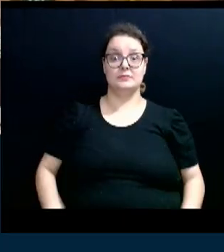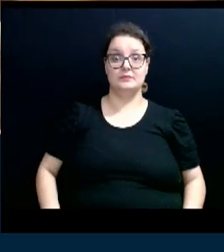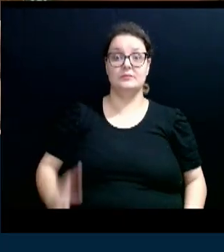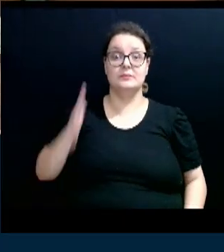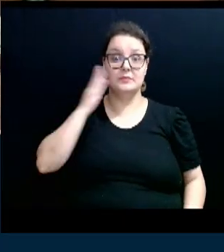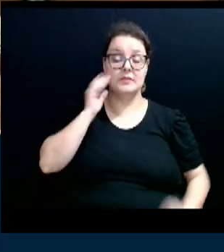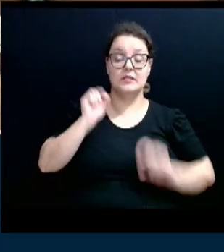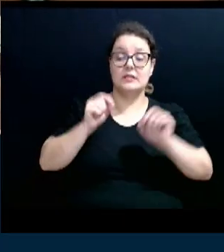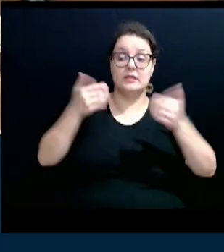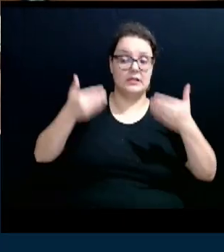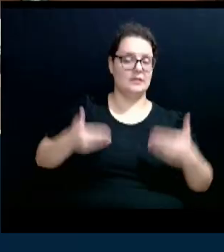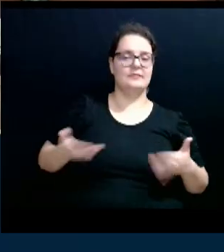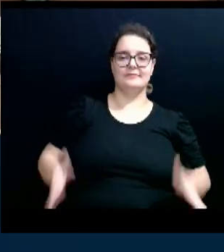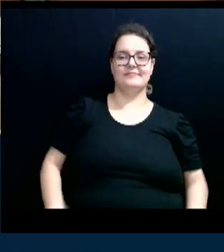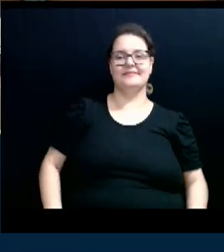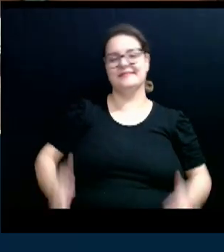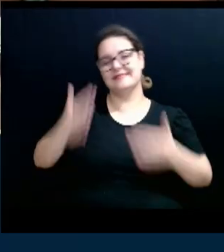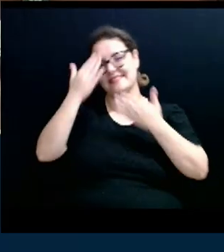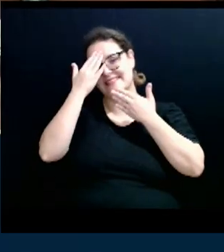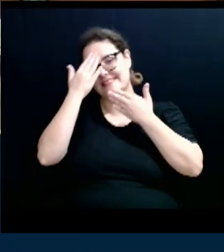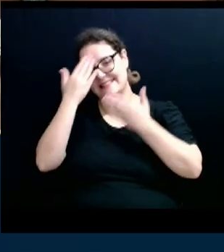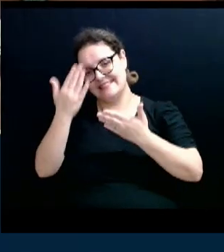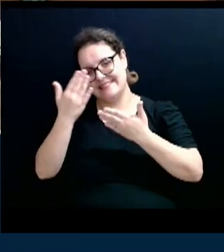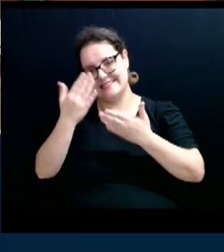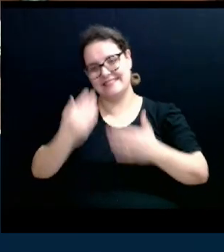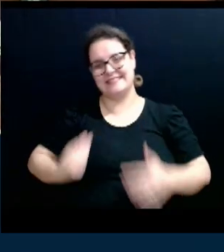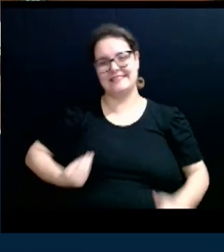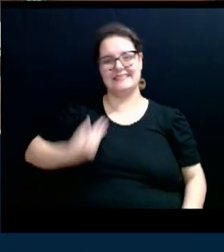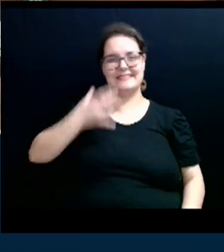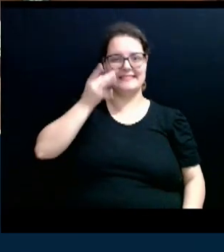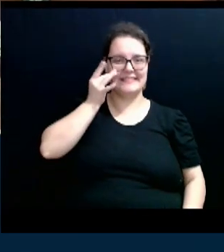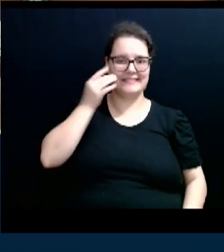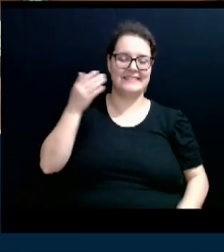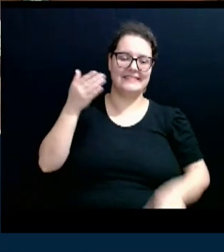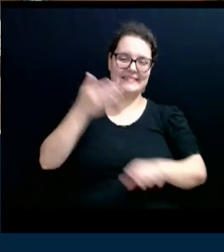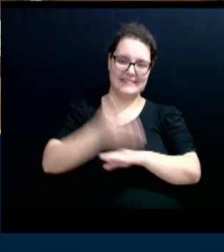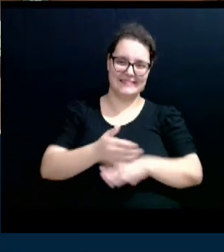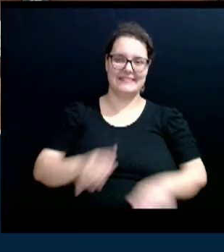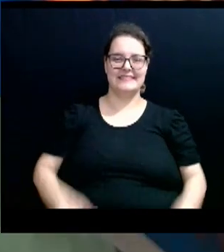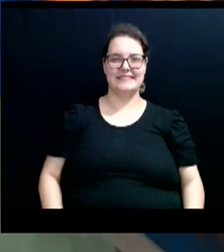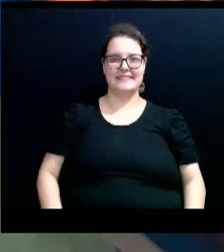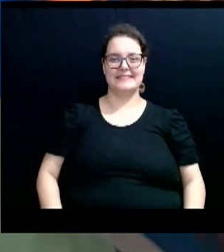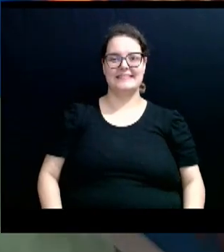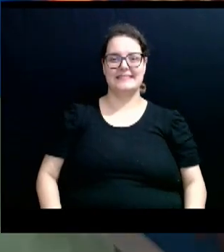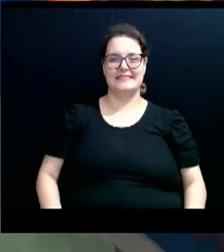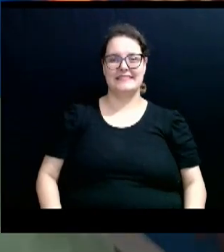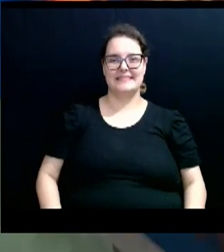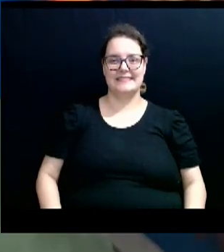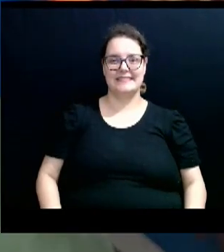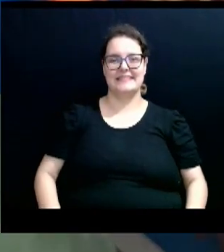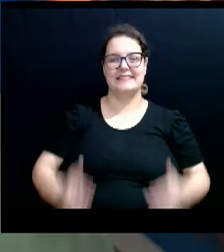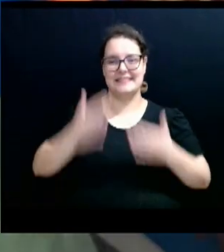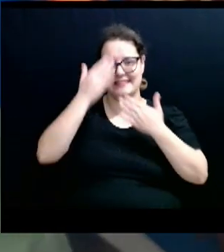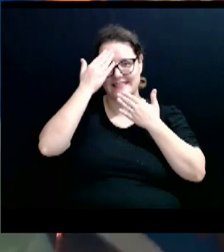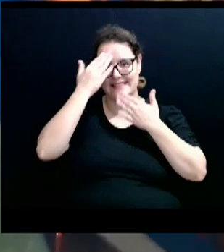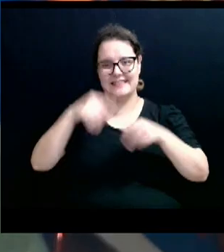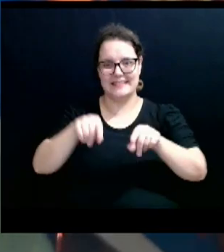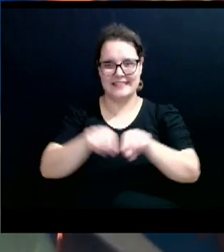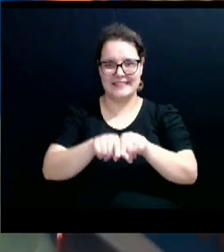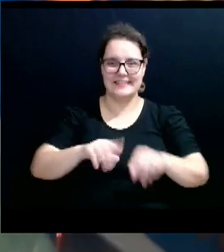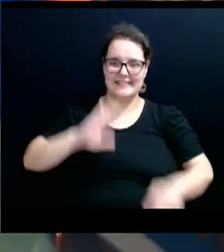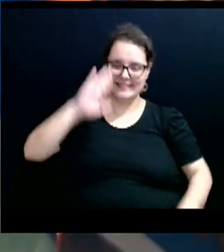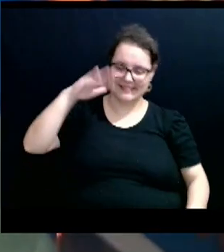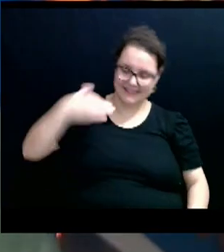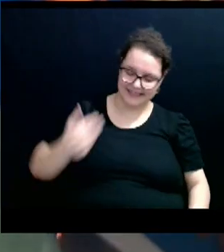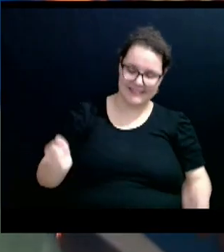Então, muito obrigada pela sua presença, pela sua participação, viu? Obrigada também, foi uma honra estar